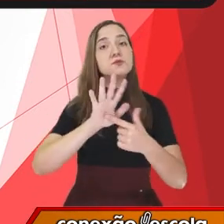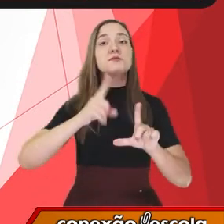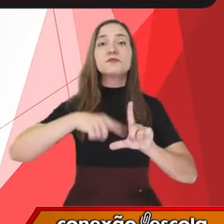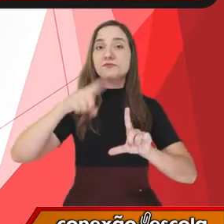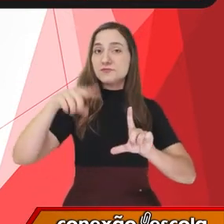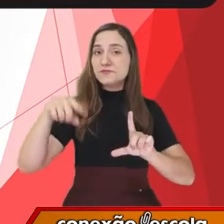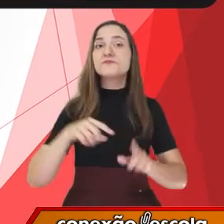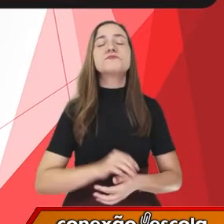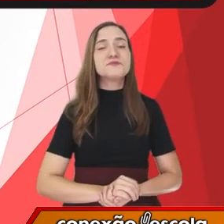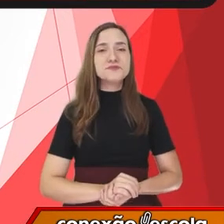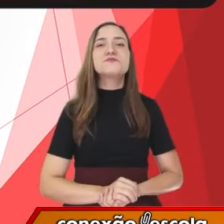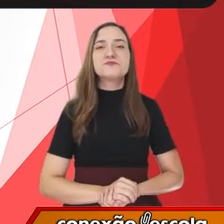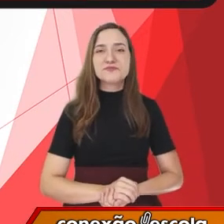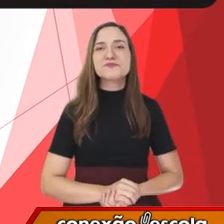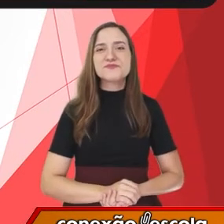gráficos.